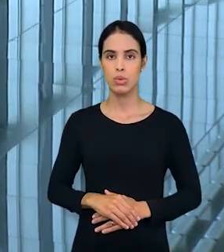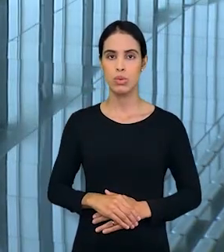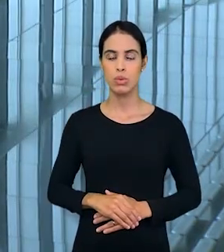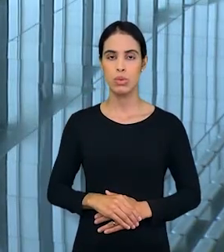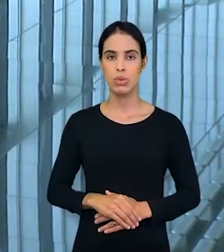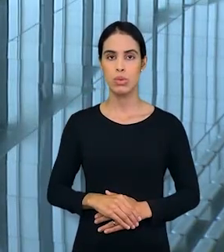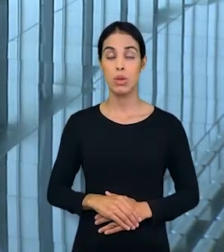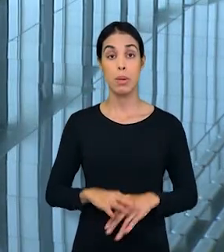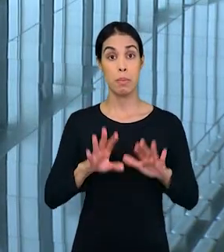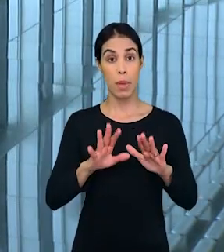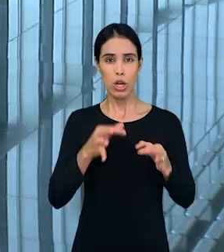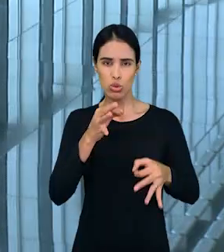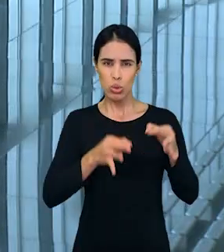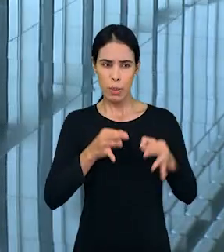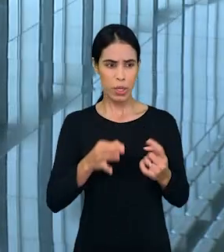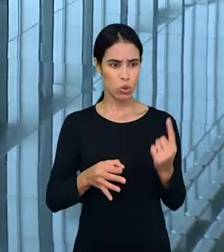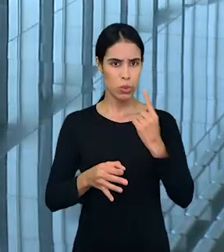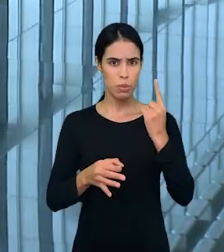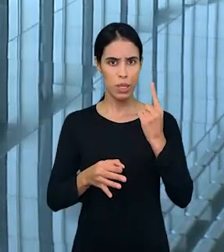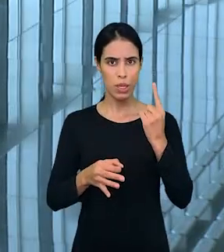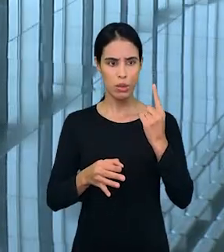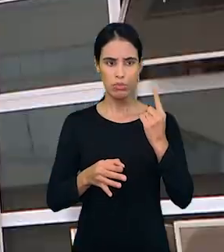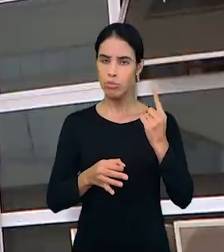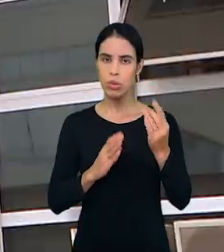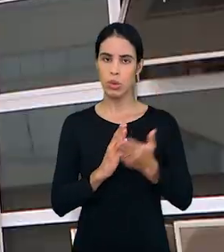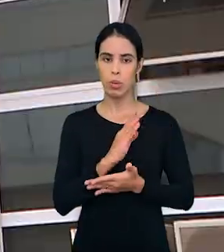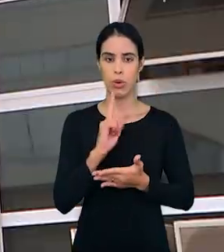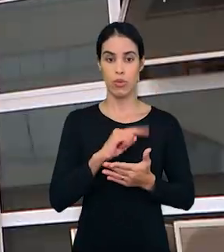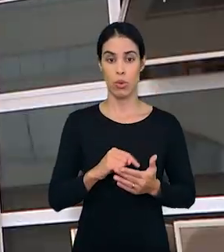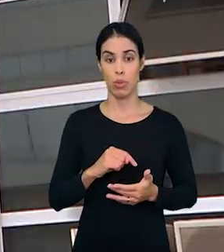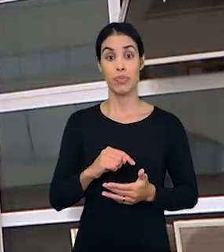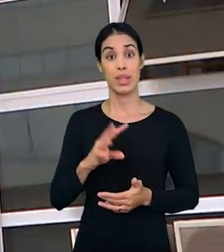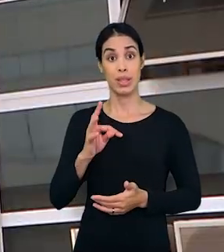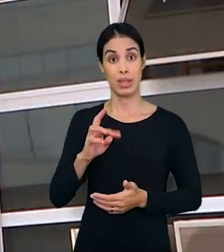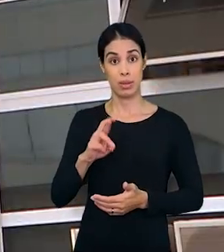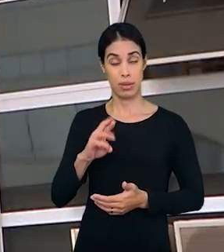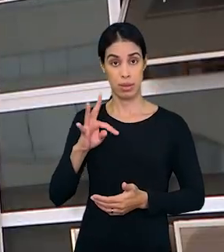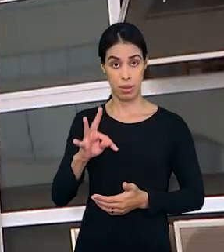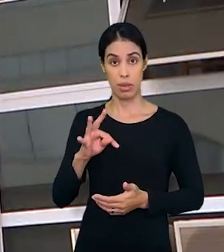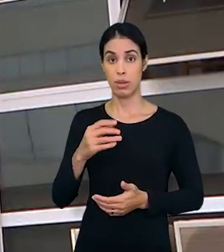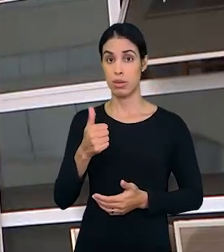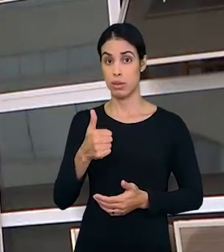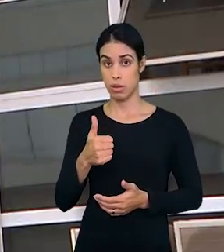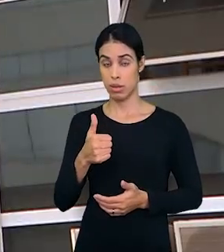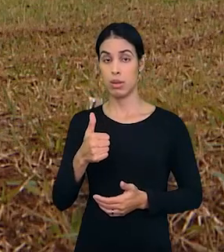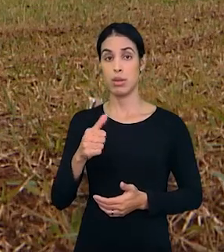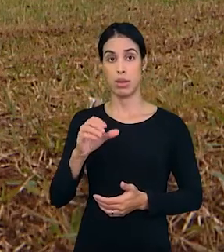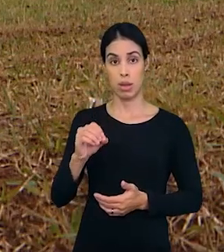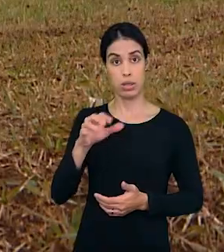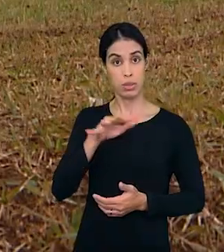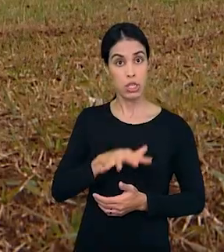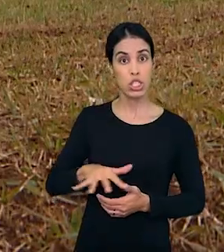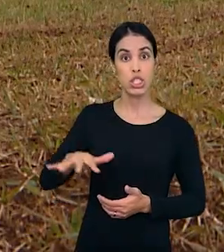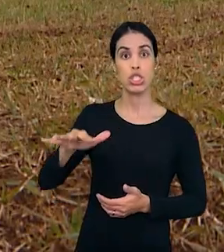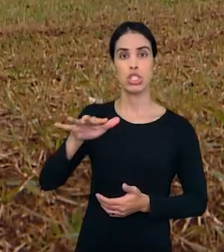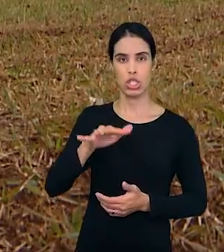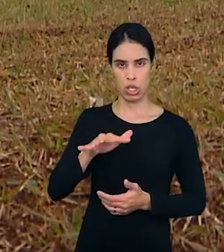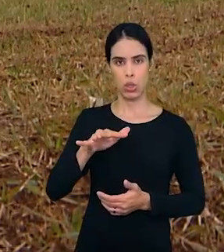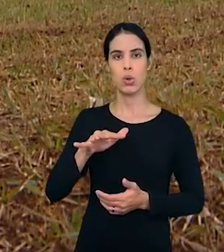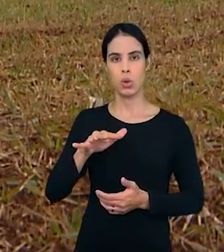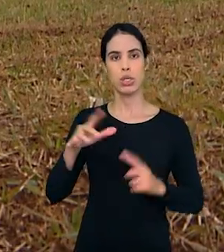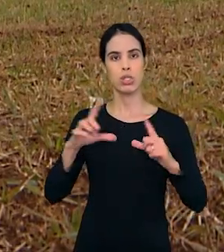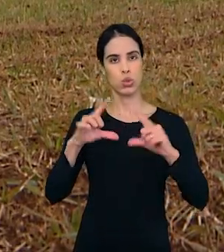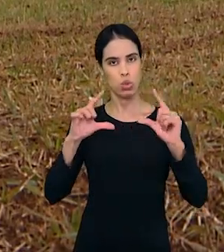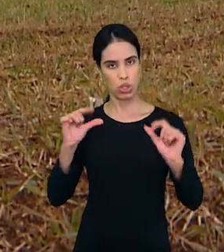Mas, em primeiro grau, o pedido foi negado. O Tribunal Regional do Trabalho da 10ª Região, que abrange o